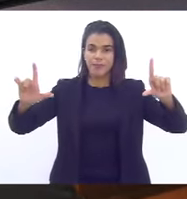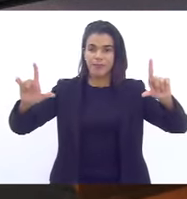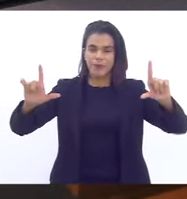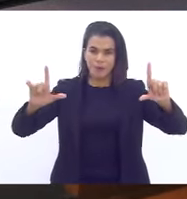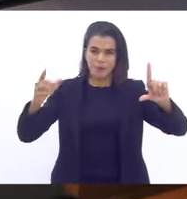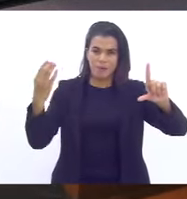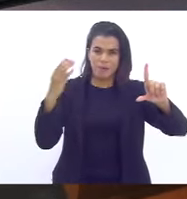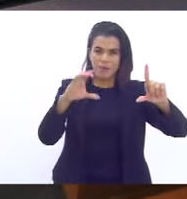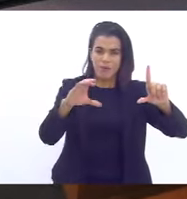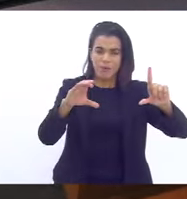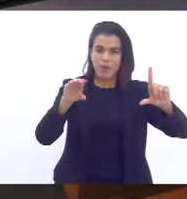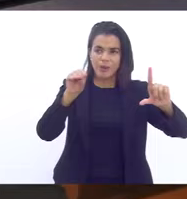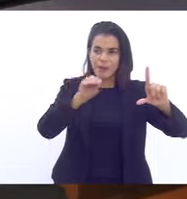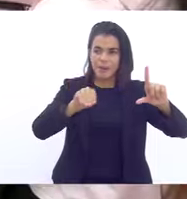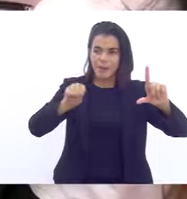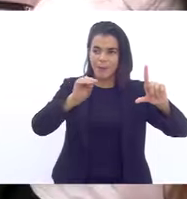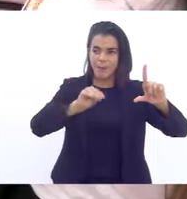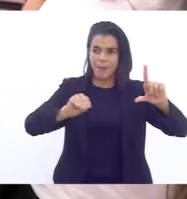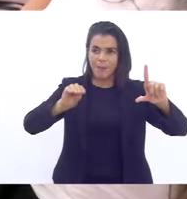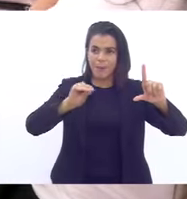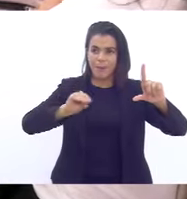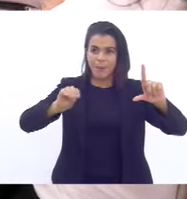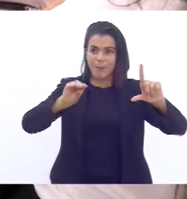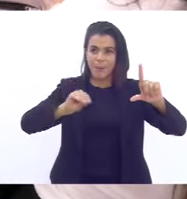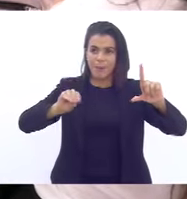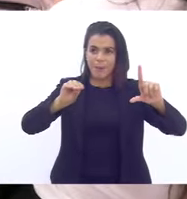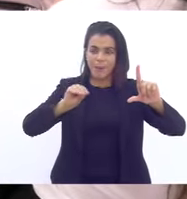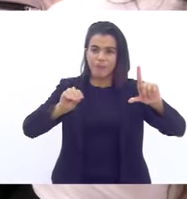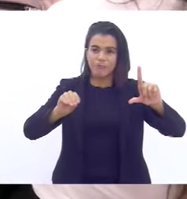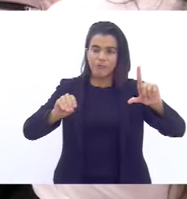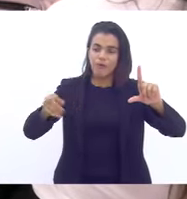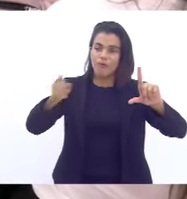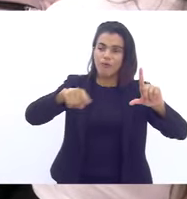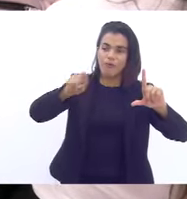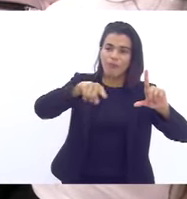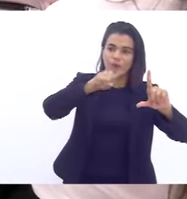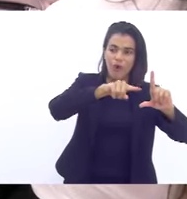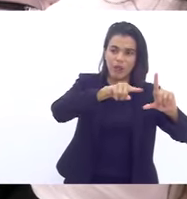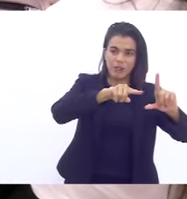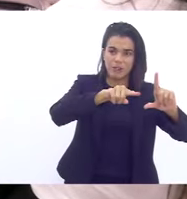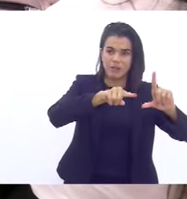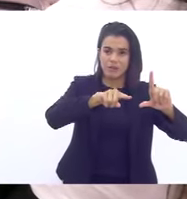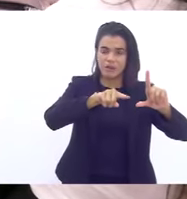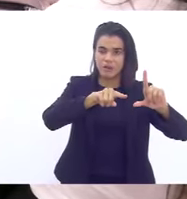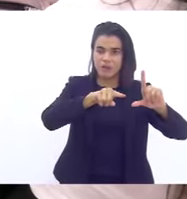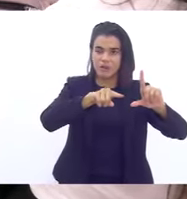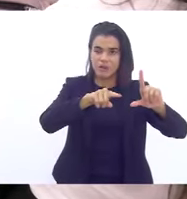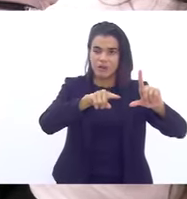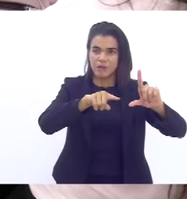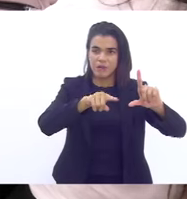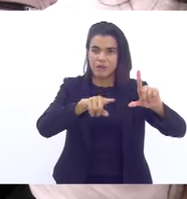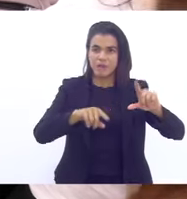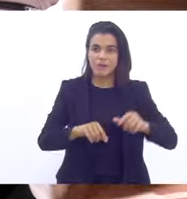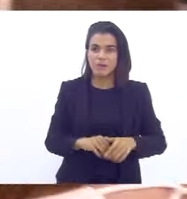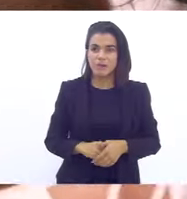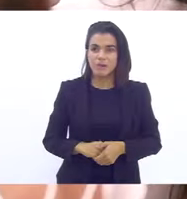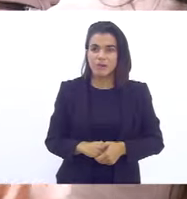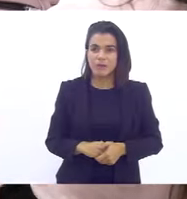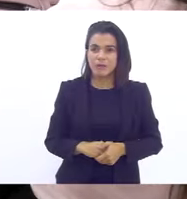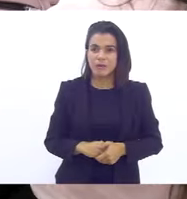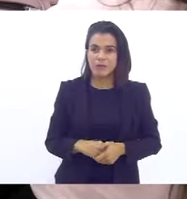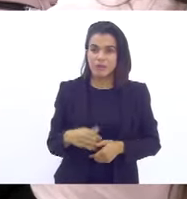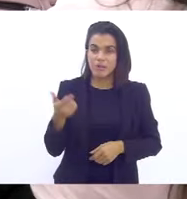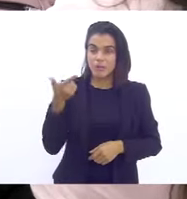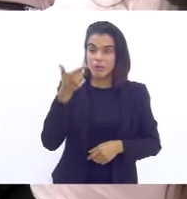áudio aí, por favor. Pode voltar. Peraí, o deputado. Alguém consegue